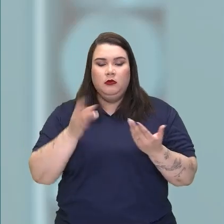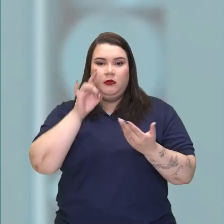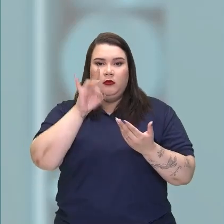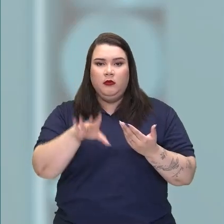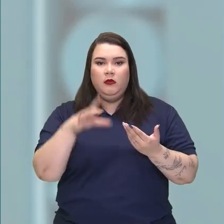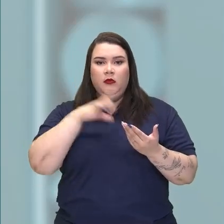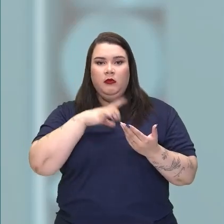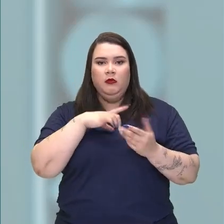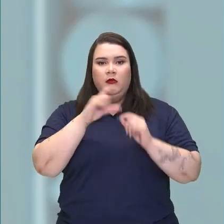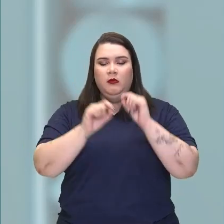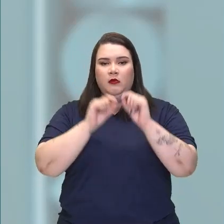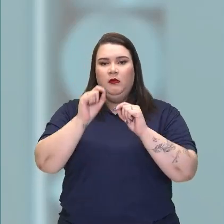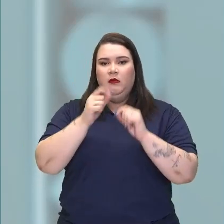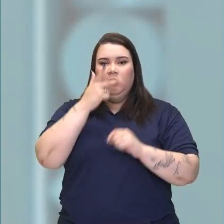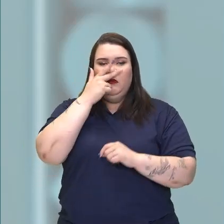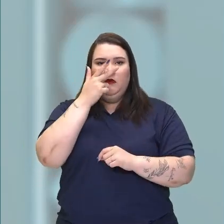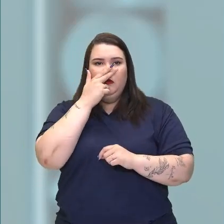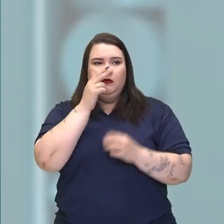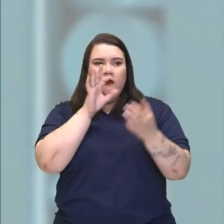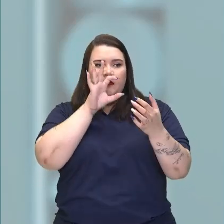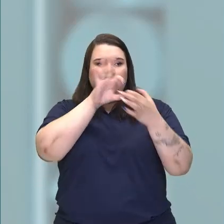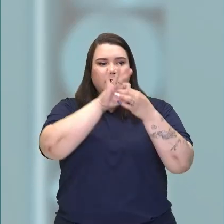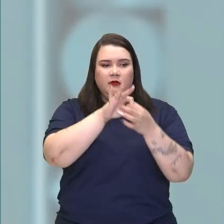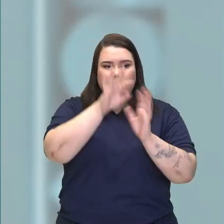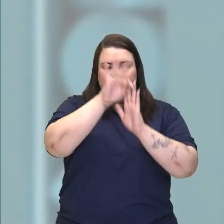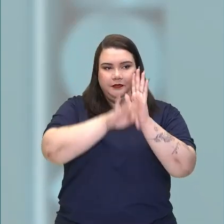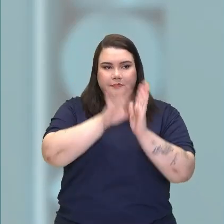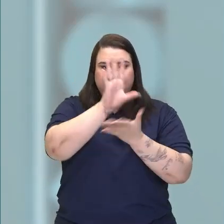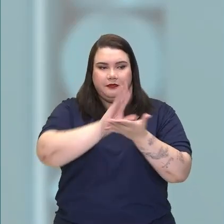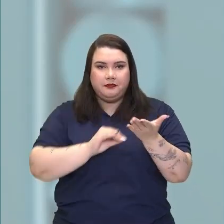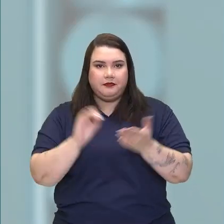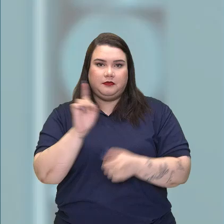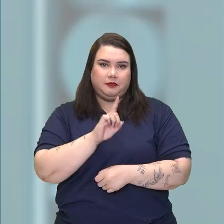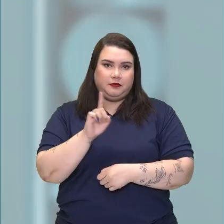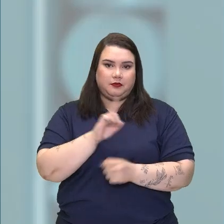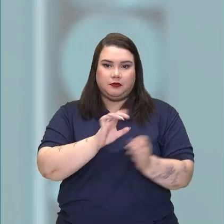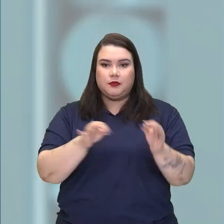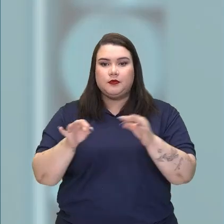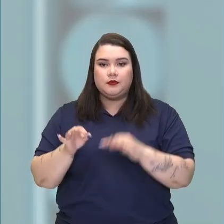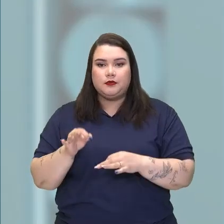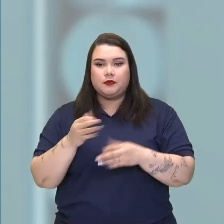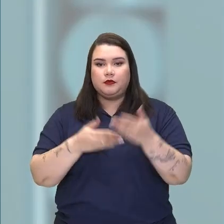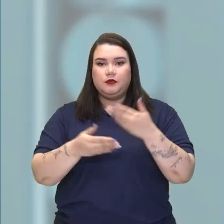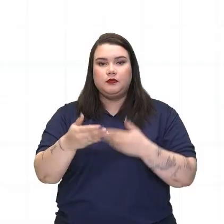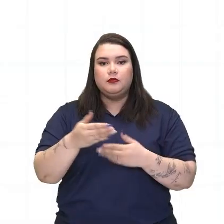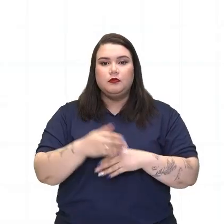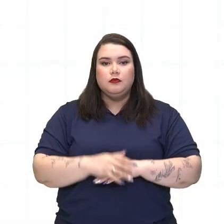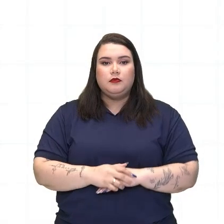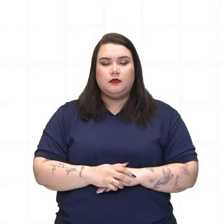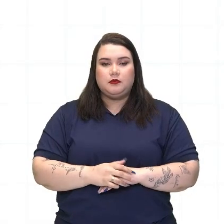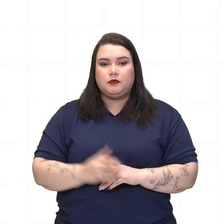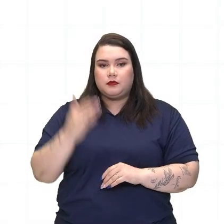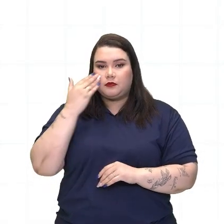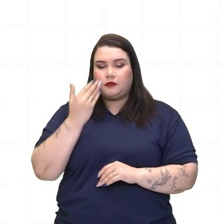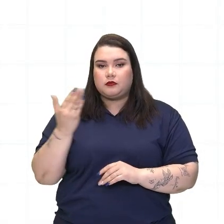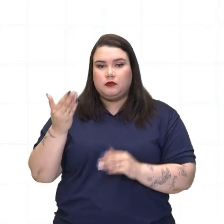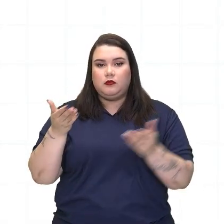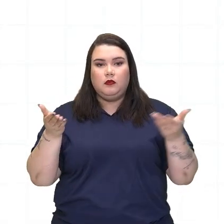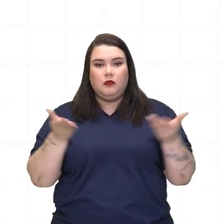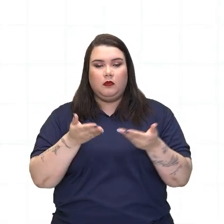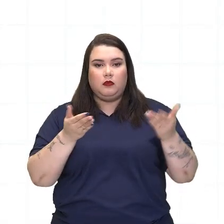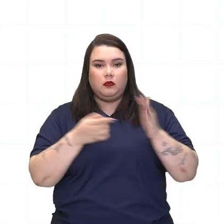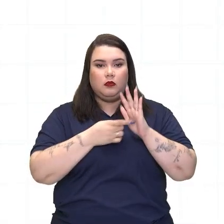apenas, digamos ali, atrelado aos textos motivadores, ok? Vamos voltar? E aí nós temos agora também,